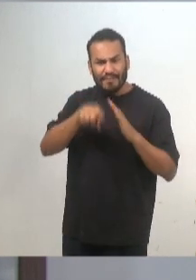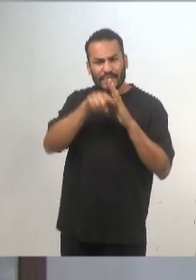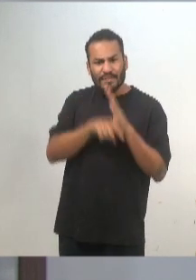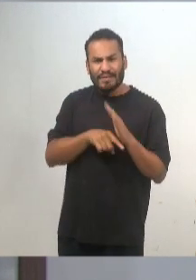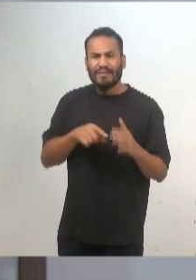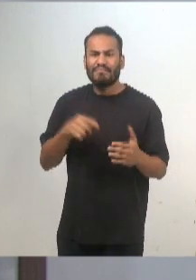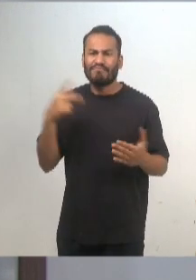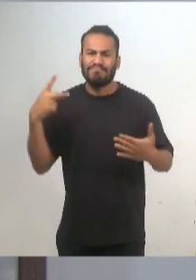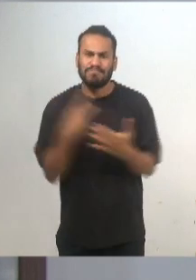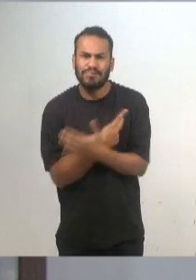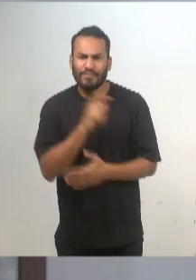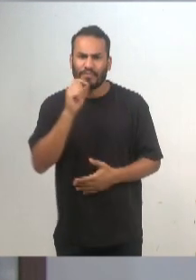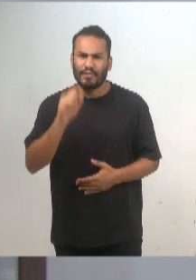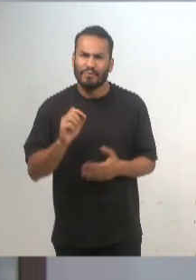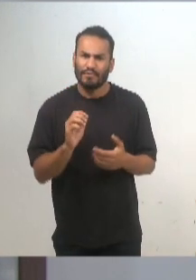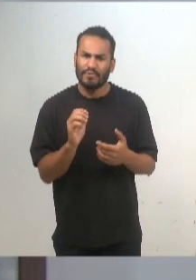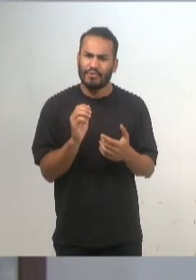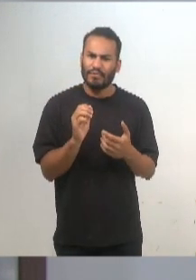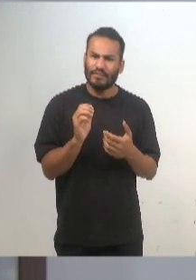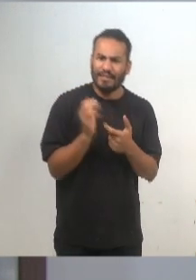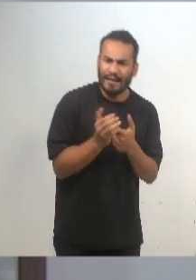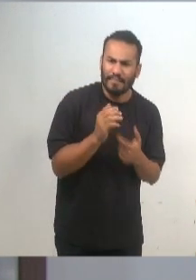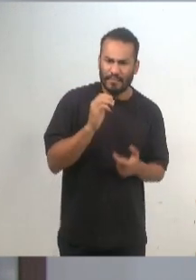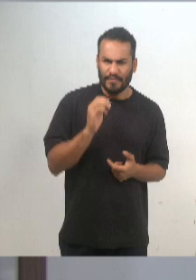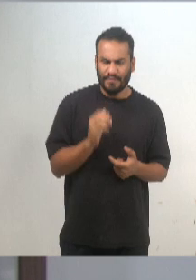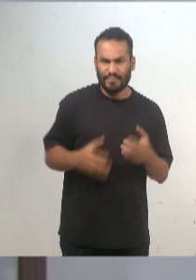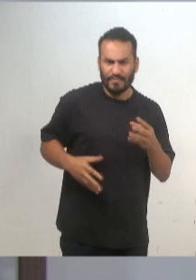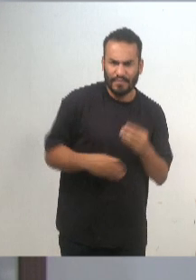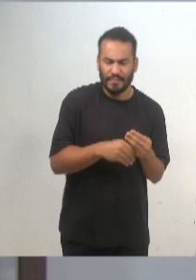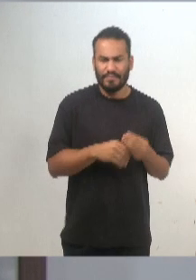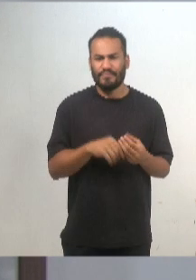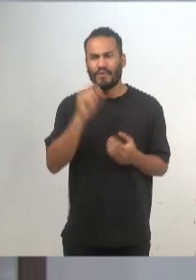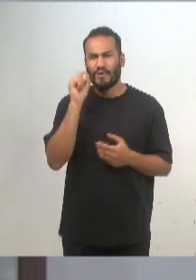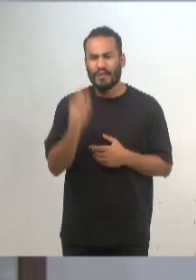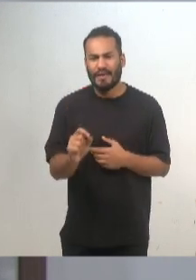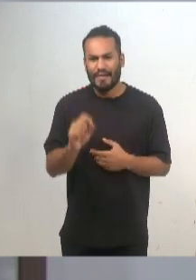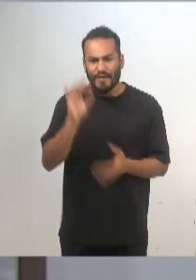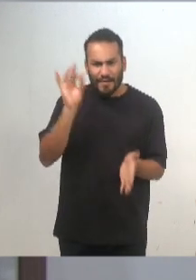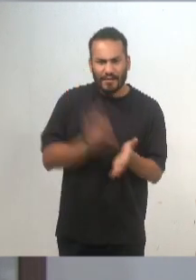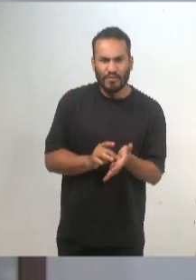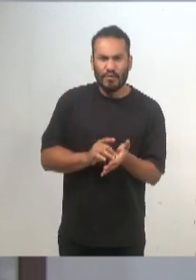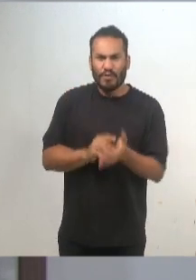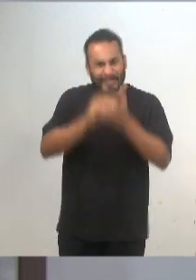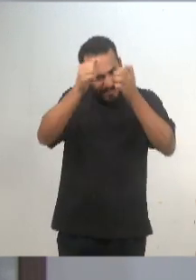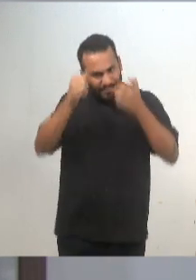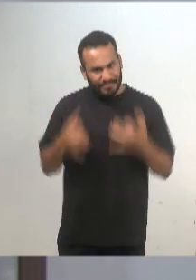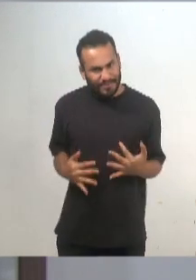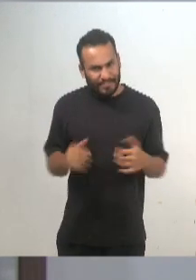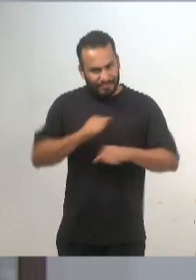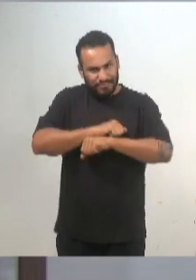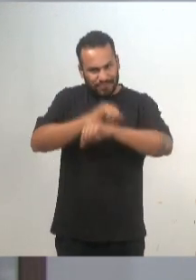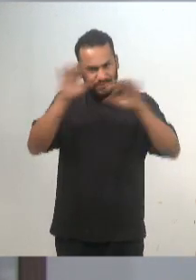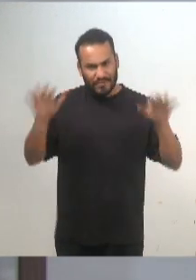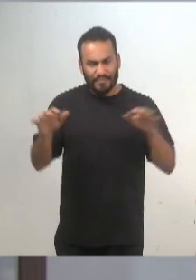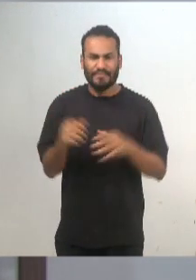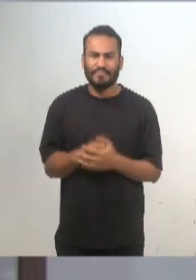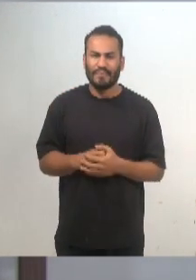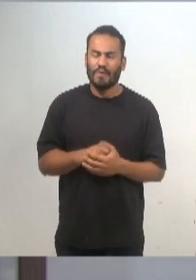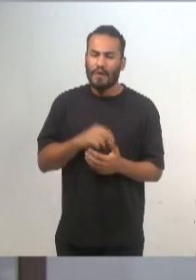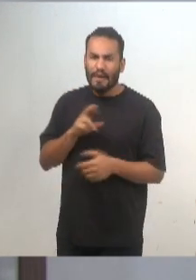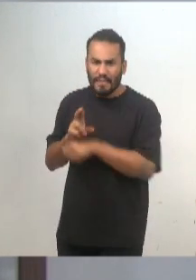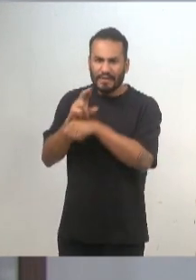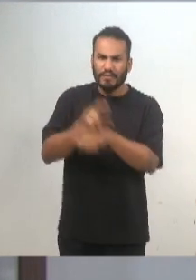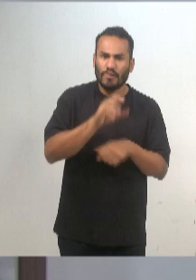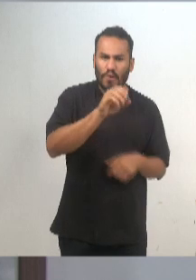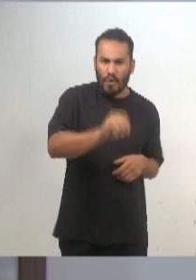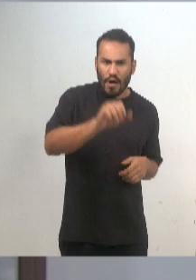para irregularidade no quinto termo aditivo. E um fator que é muito explícito é que, segundo os representantes